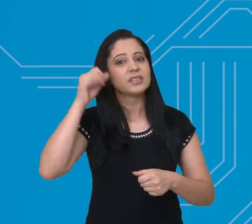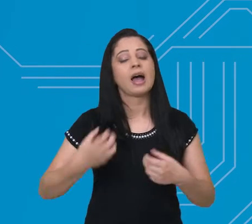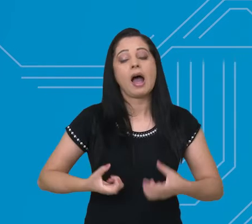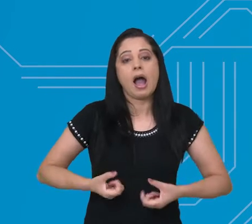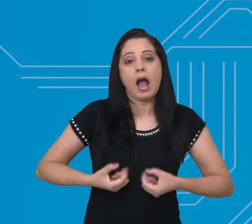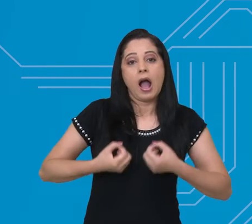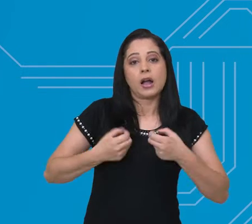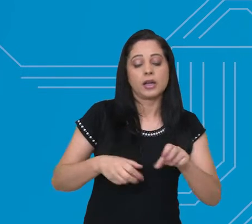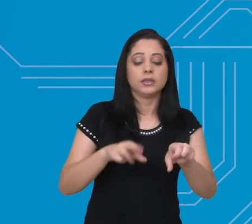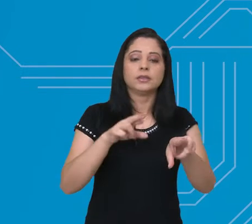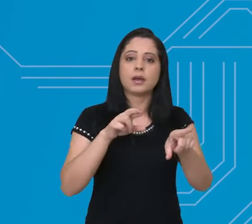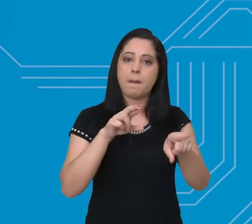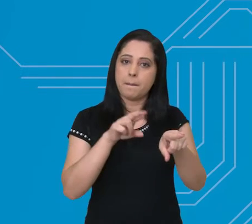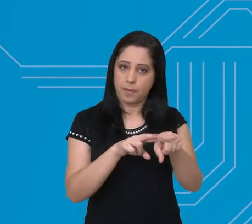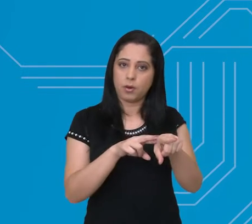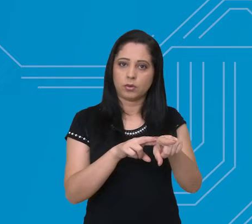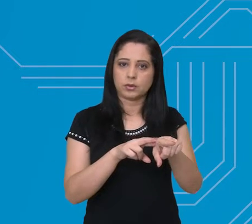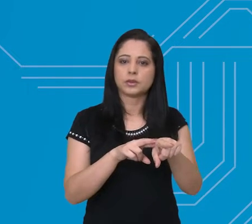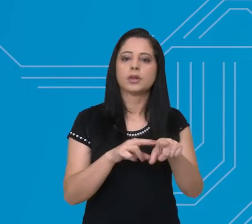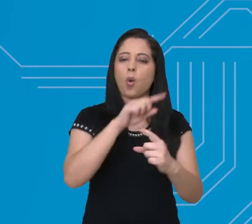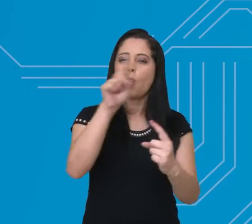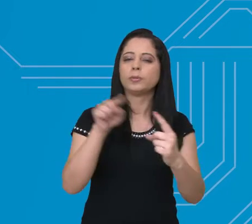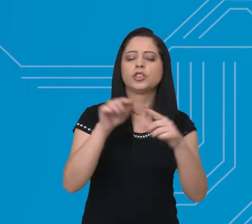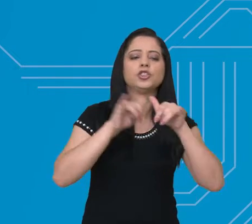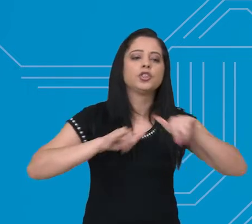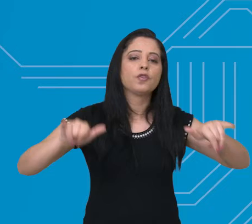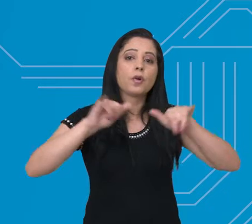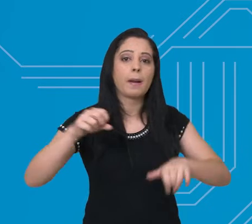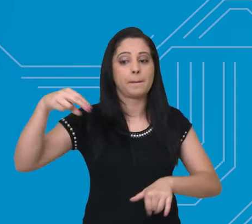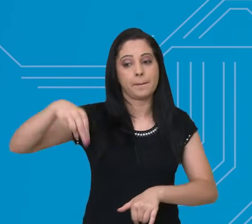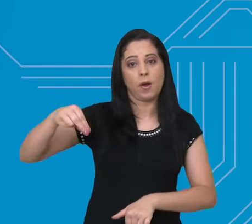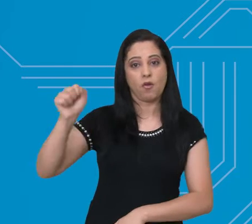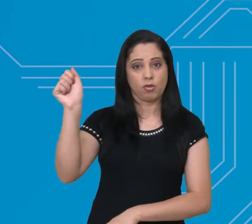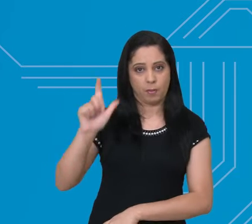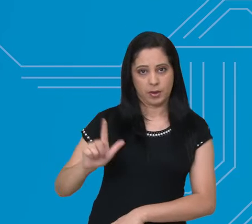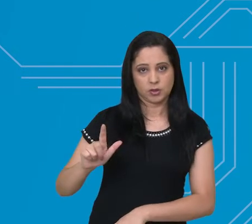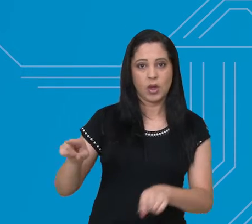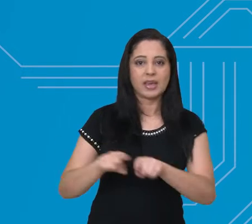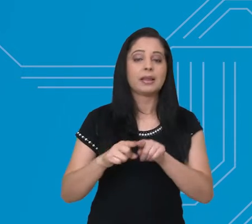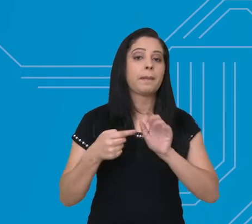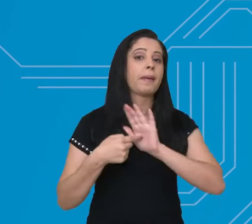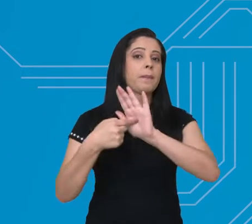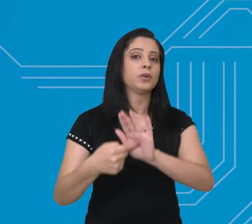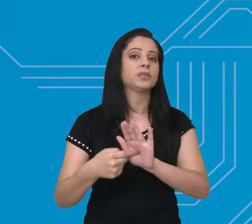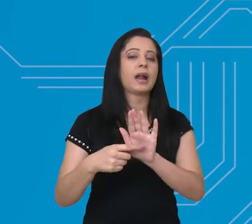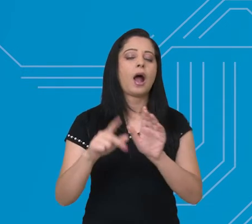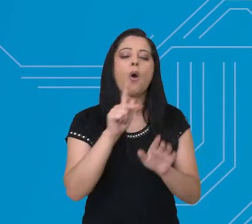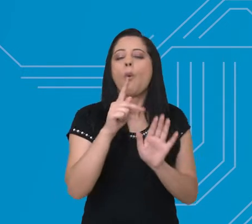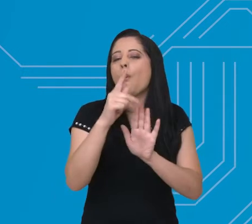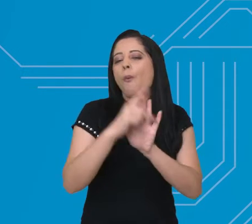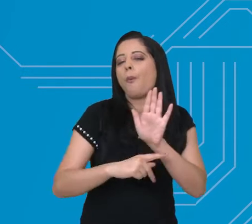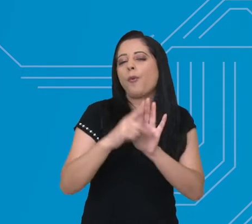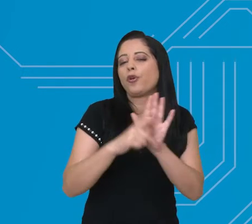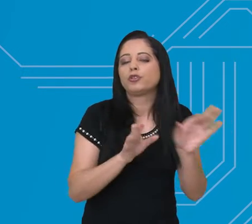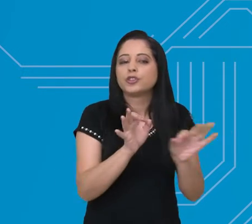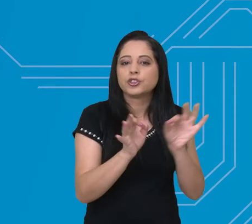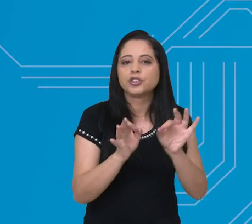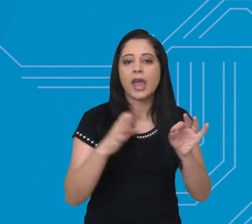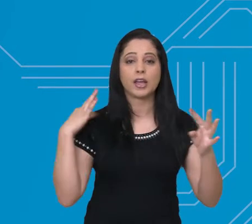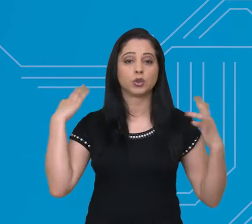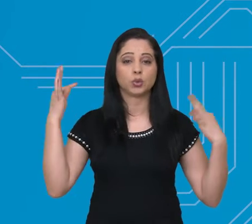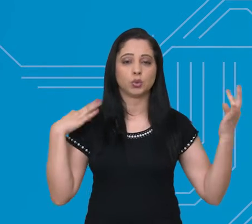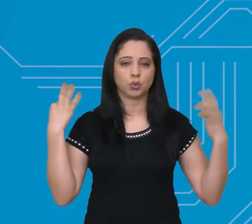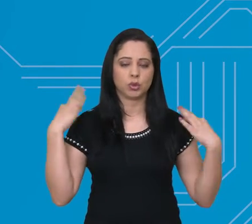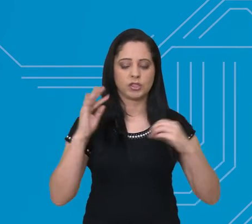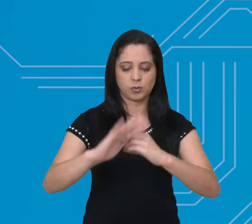próstata, objetivo da campanha Novembro Azul. Ainda vamos te apresentar as diretrizes do Plano Diretor de Turismo Sustentável aqui de São José